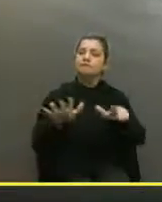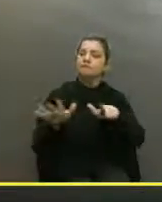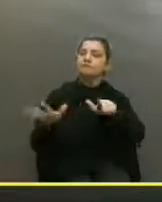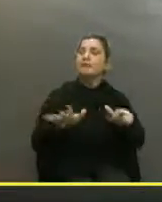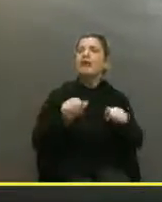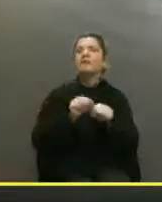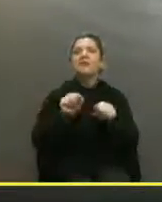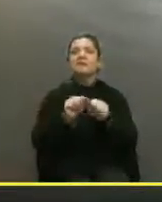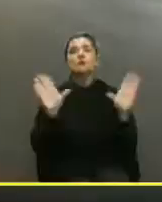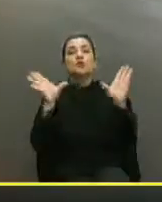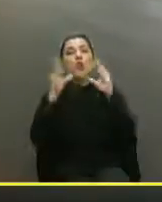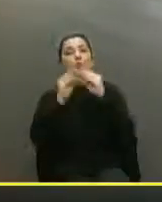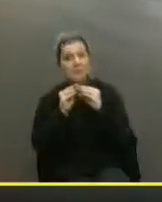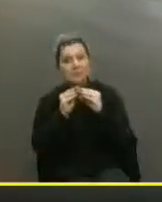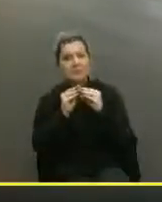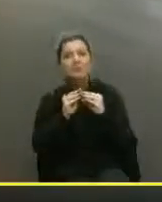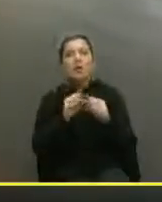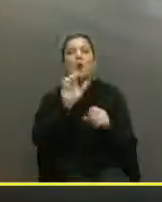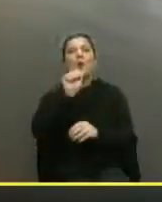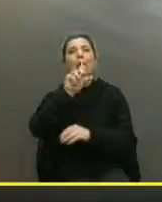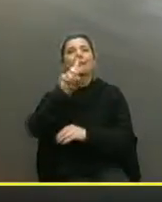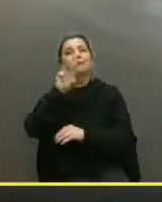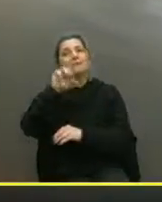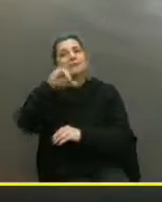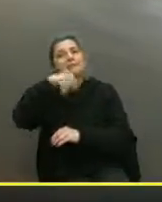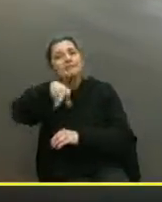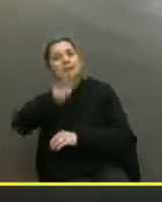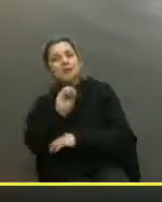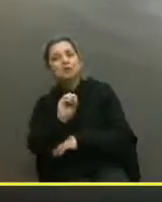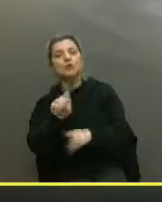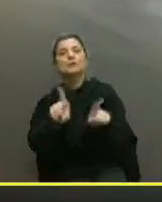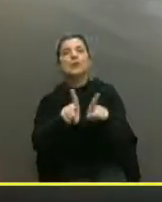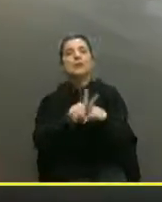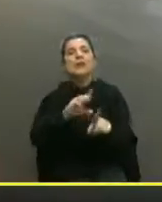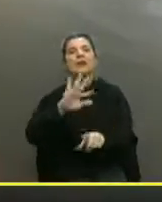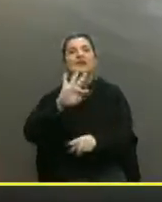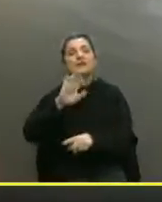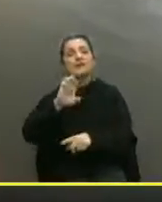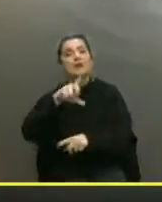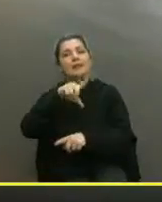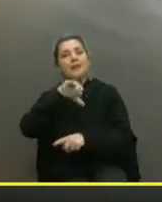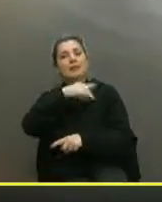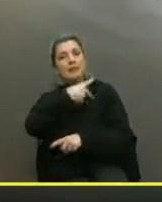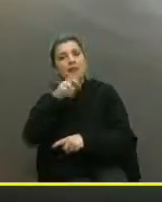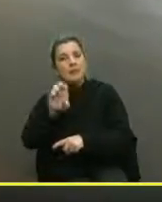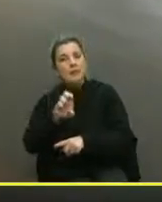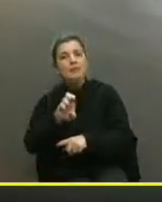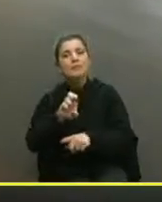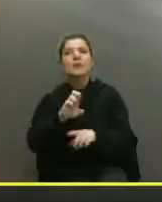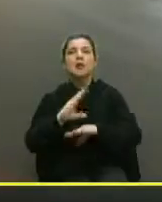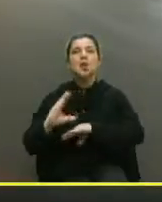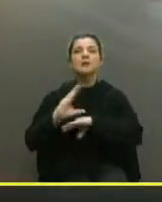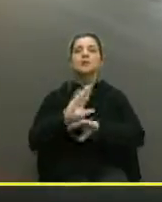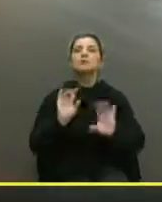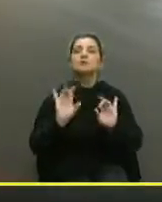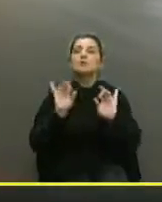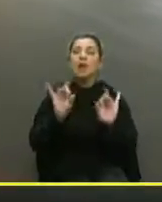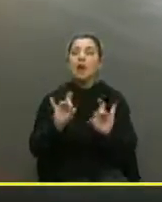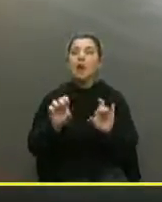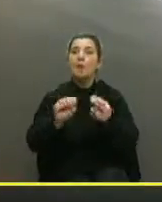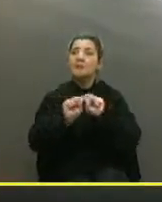essa controlação o Adriano que as partes da comissão especial Felipe rosa que também fez parte da comissão especial pessoal ali da